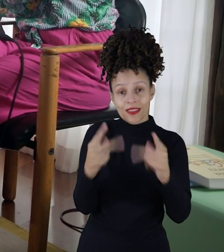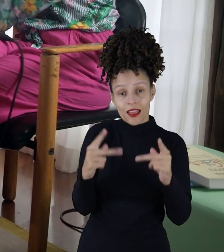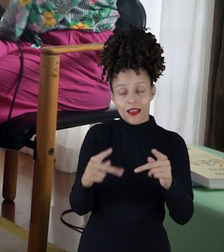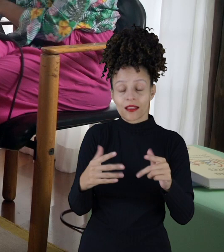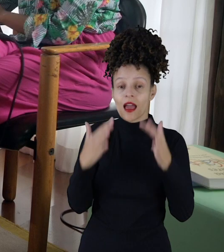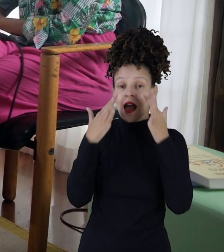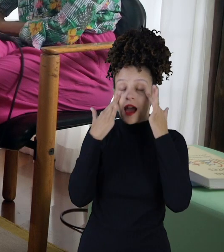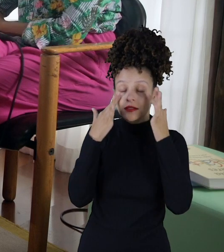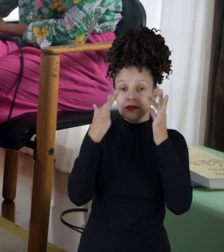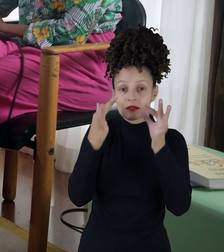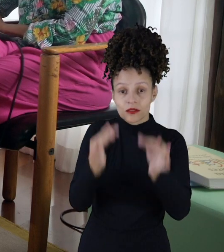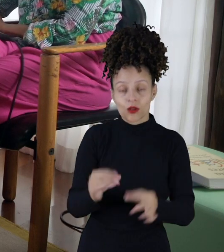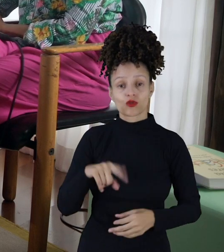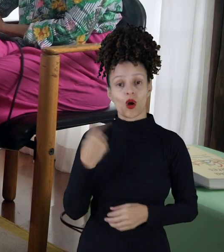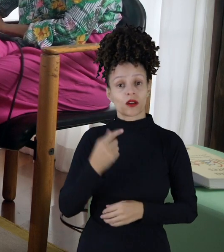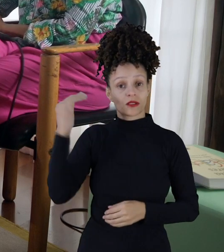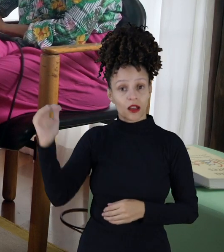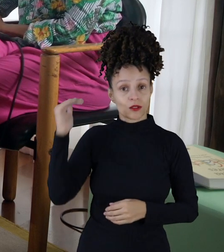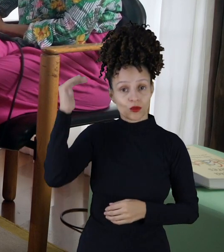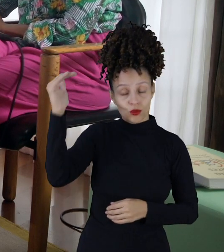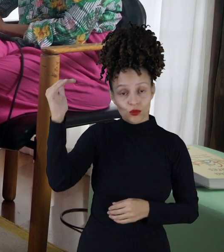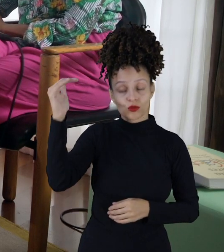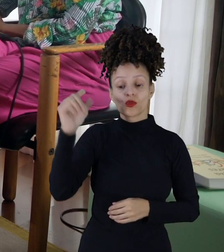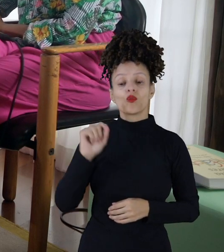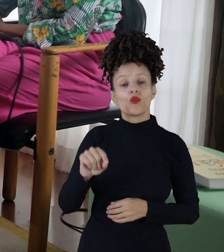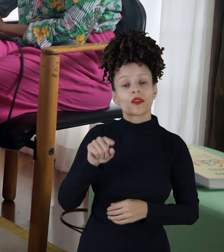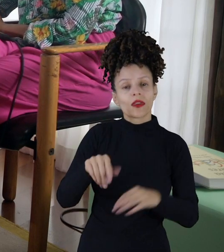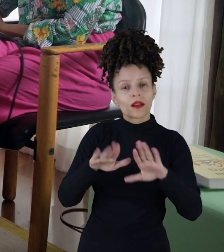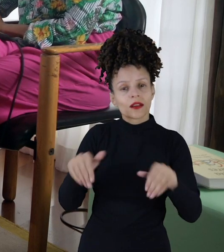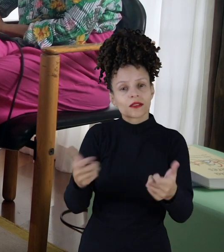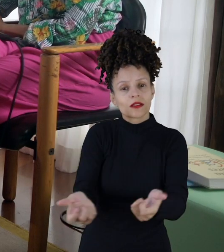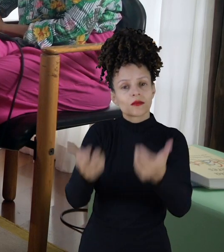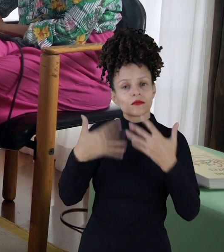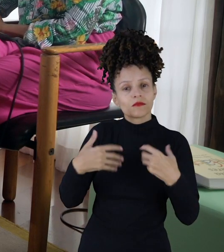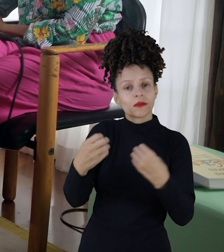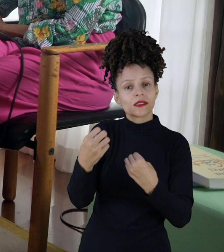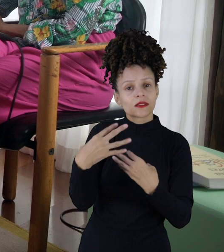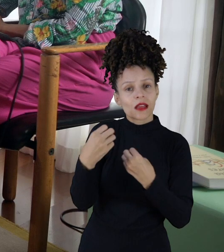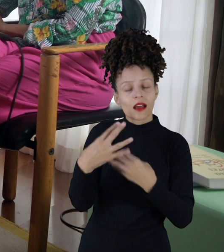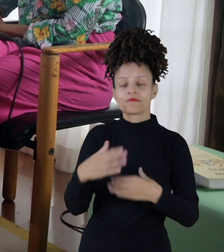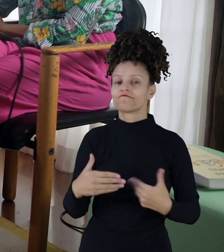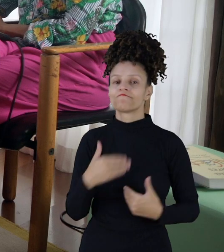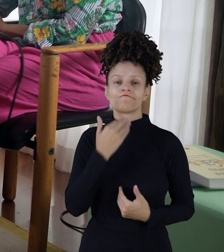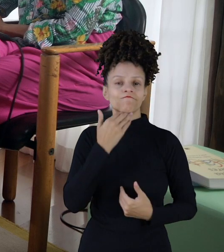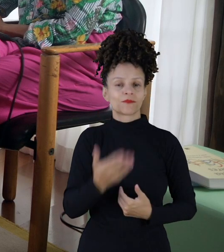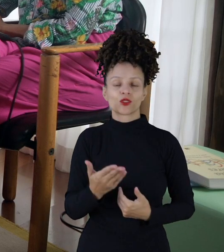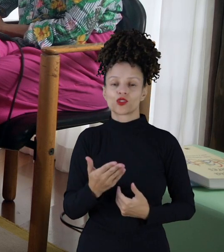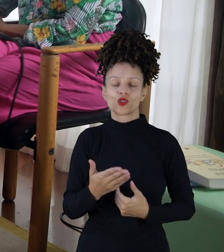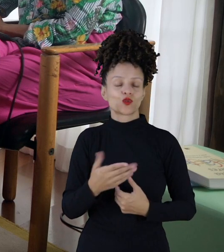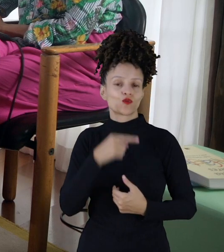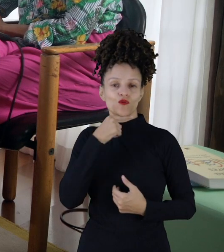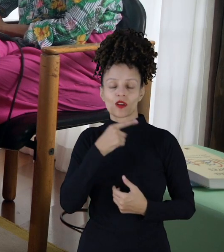não tiver uma escuta atenta, nós como adultos, do que a criança tem para nos ensinar, a gente não vai